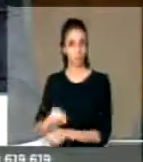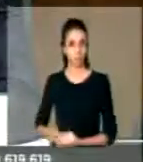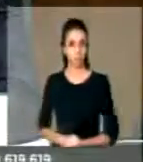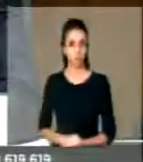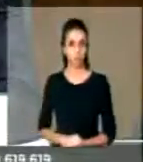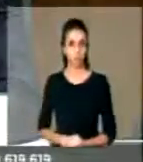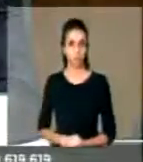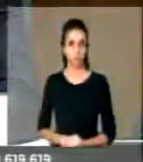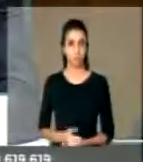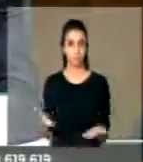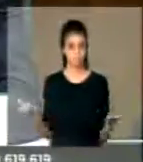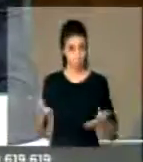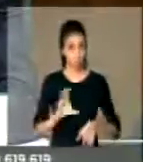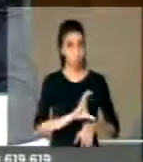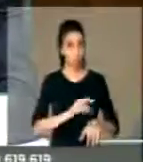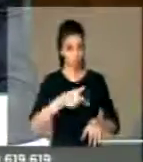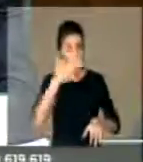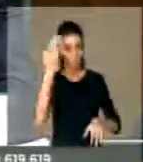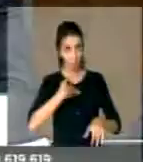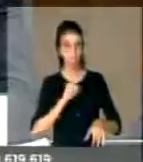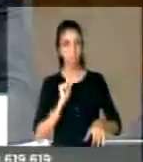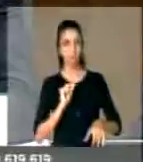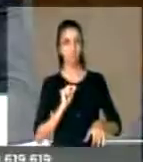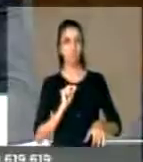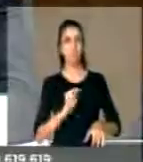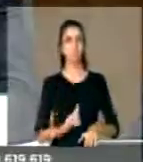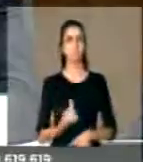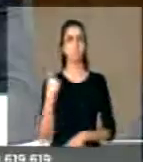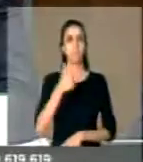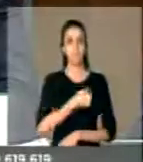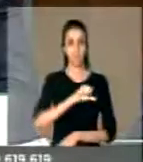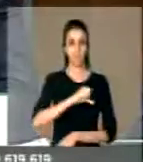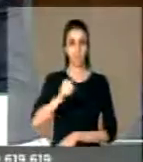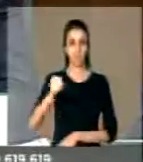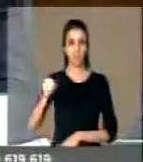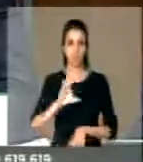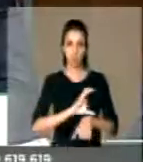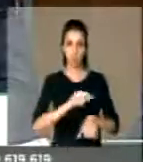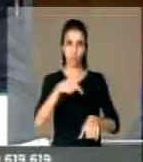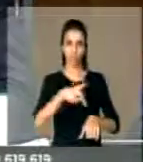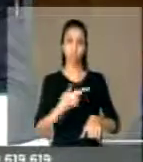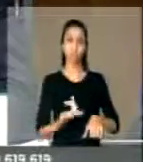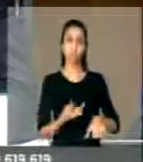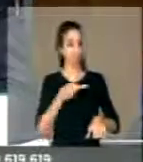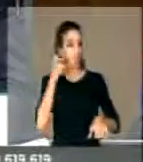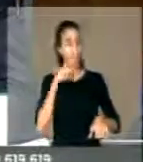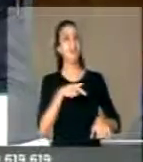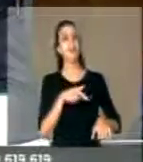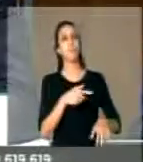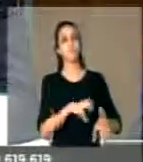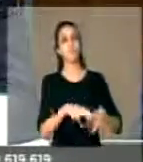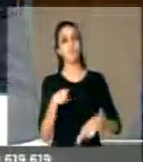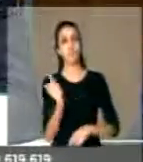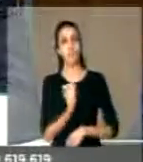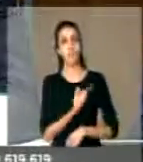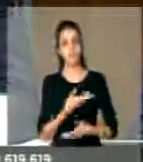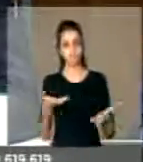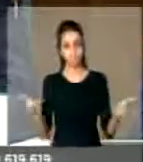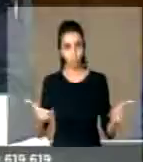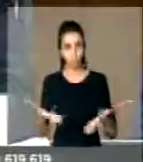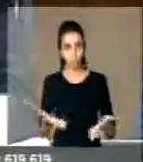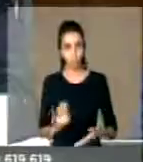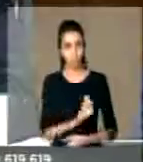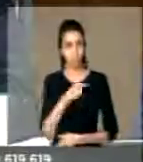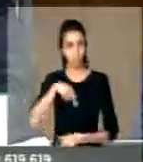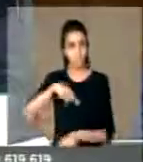como comprova a Constituição que escrevemos em 1988, vivemos num país que